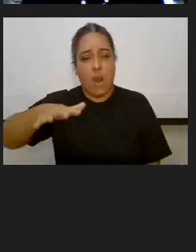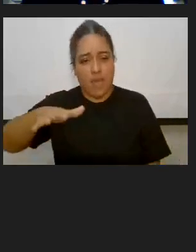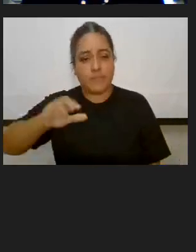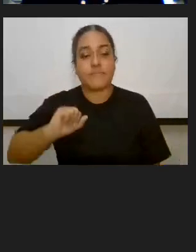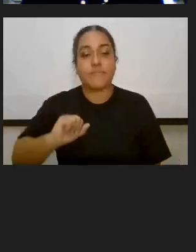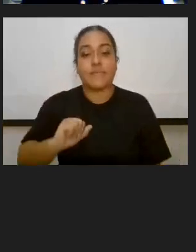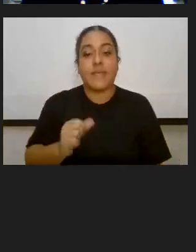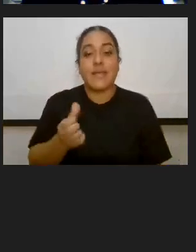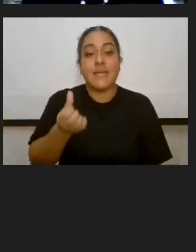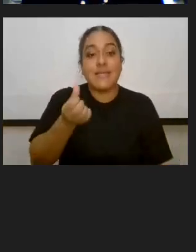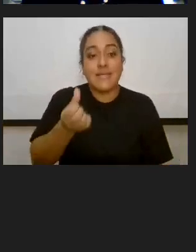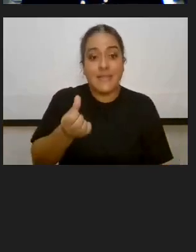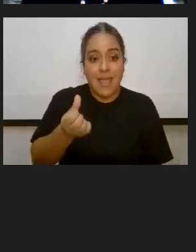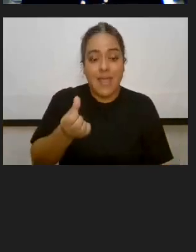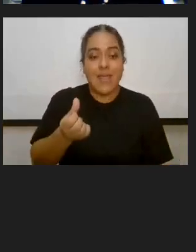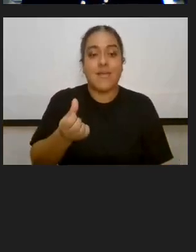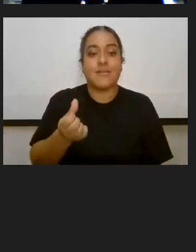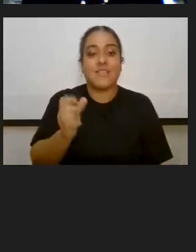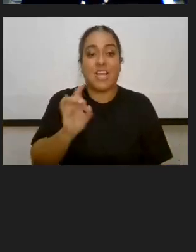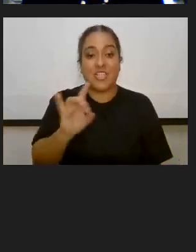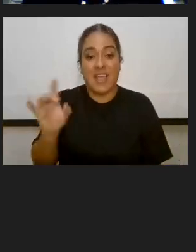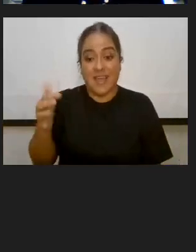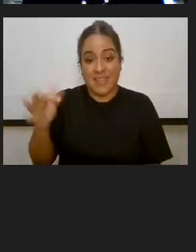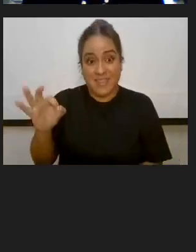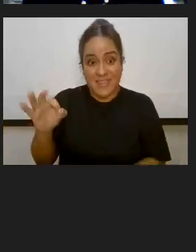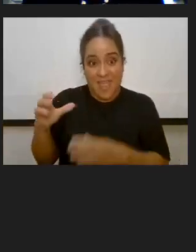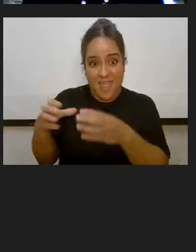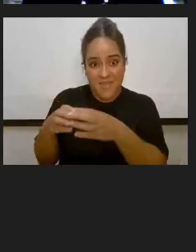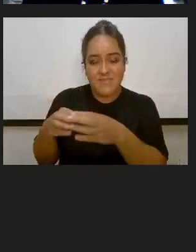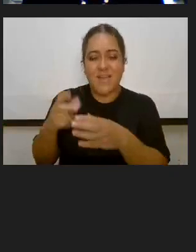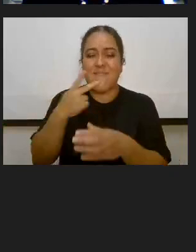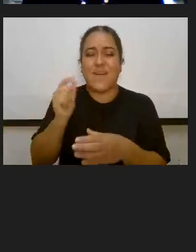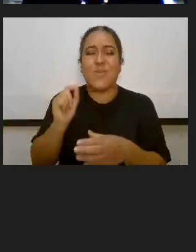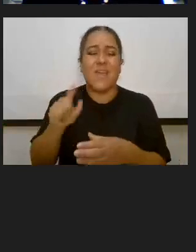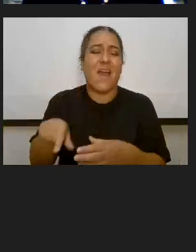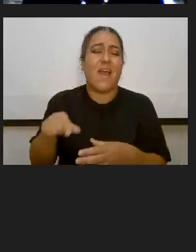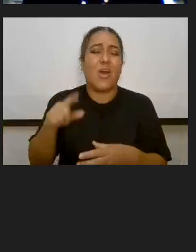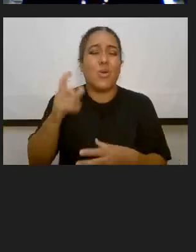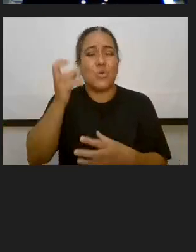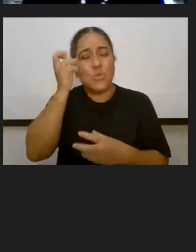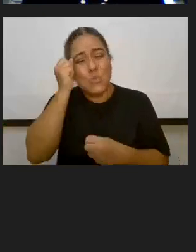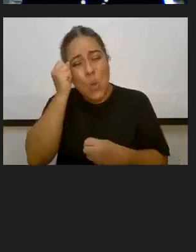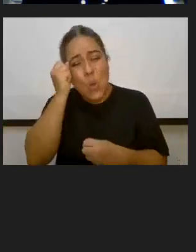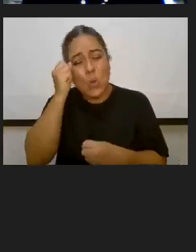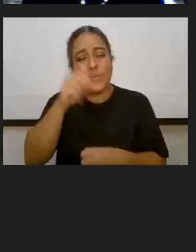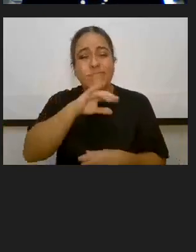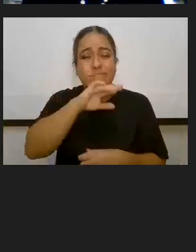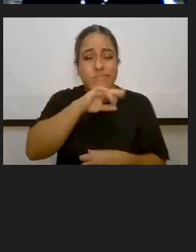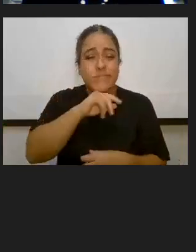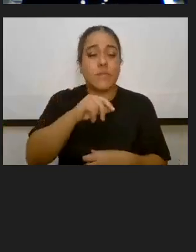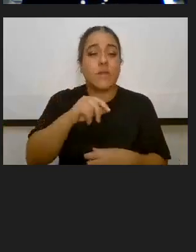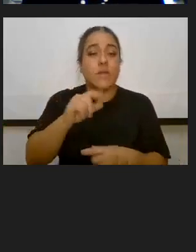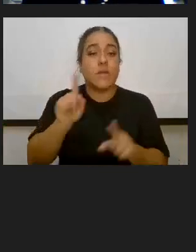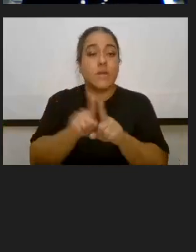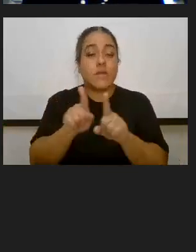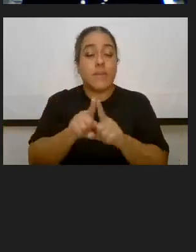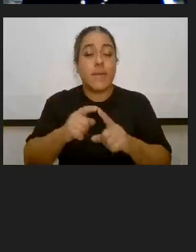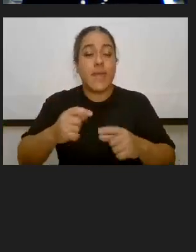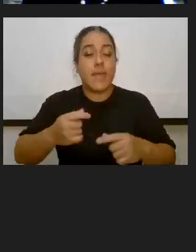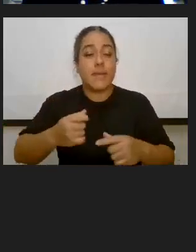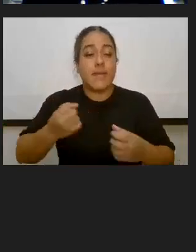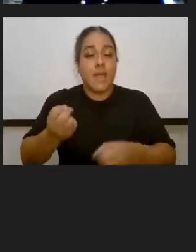6 a cada 10 são críticos sobre sua qualidade de sono e seu estado emocional, são essas duas flechas